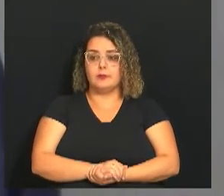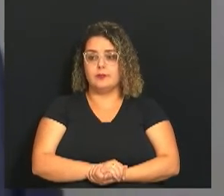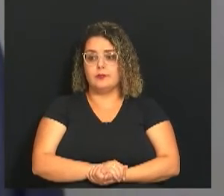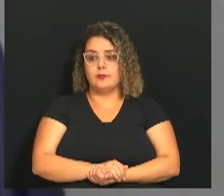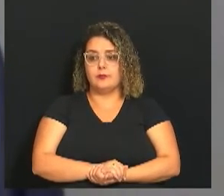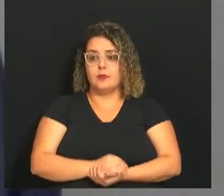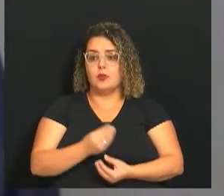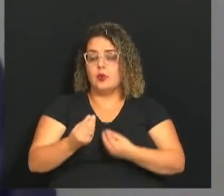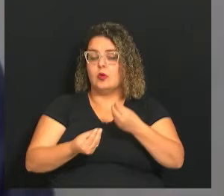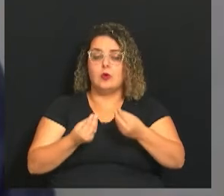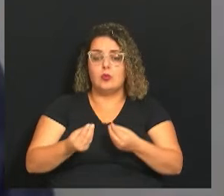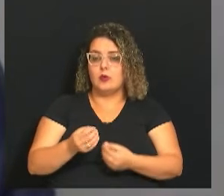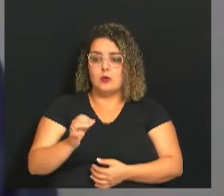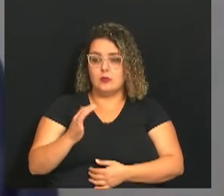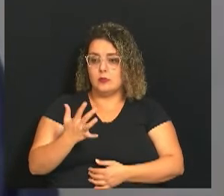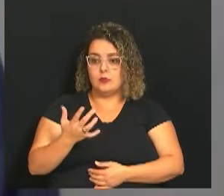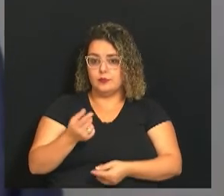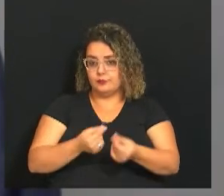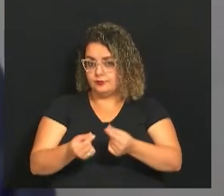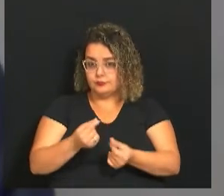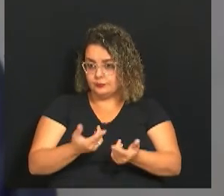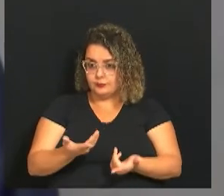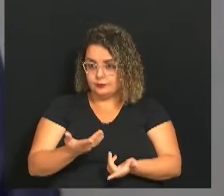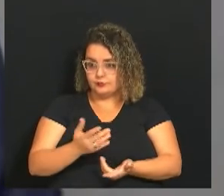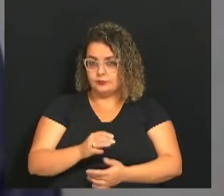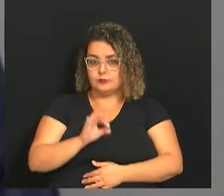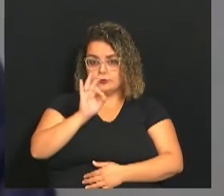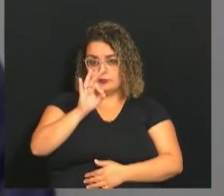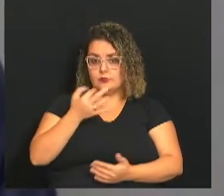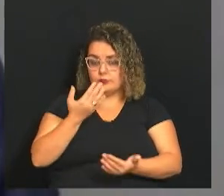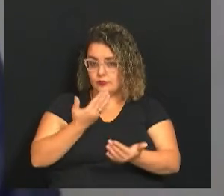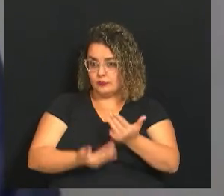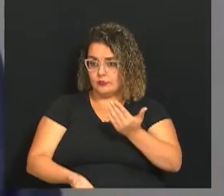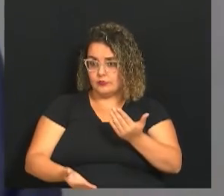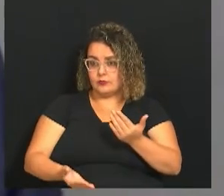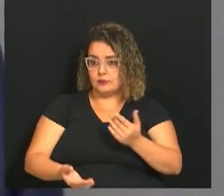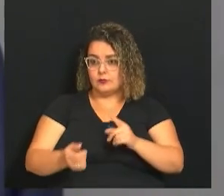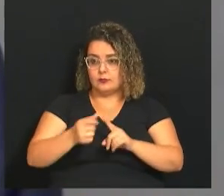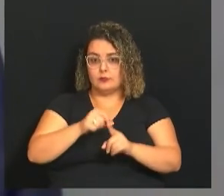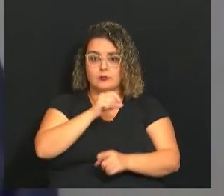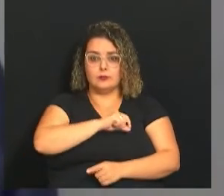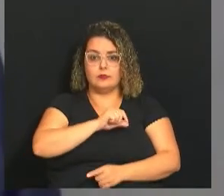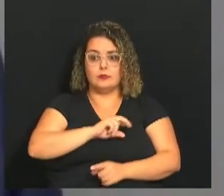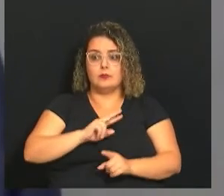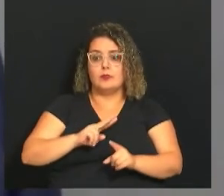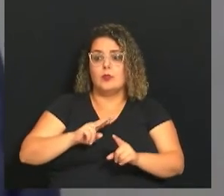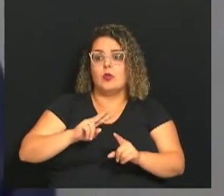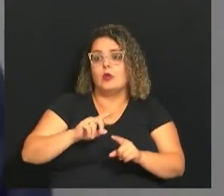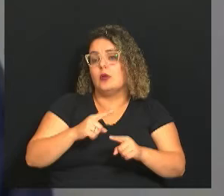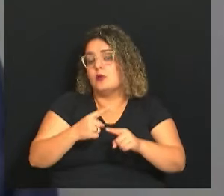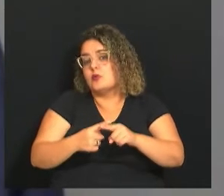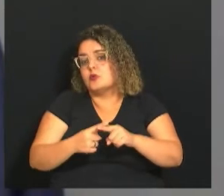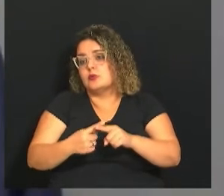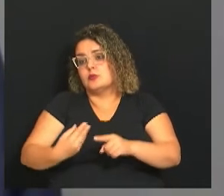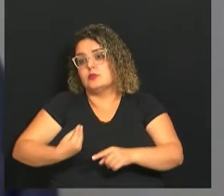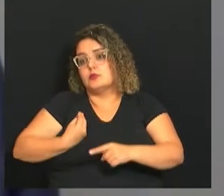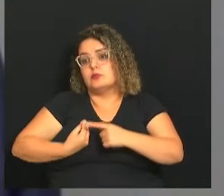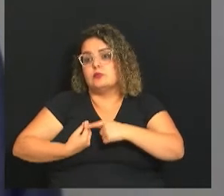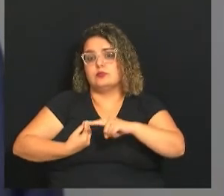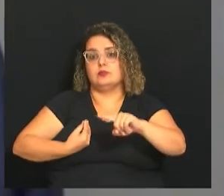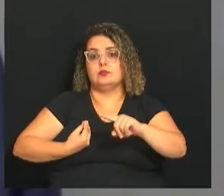caso, pega o percentual de perda, tira do salário dele e multiplica pelos anos de vida que a pessoa tem de